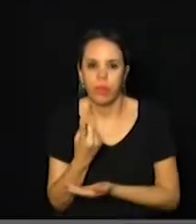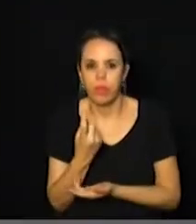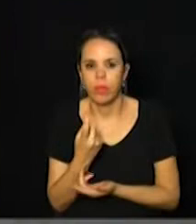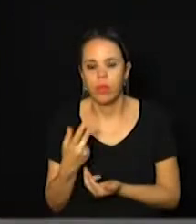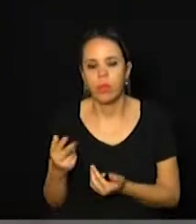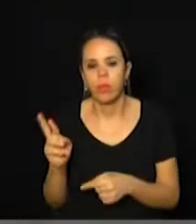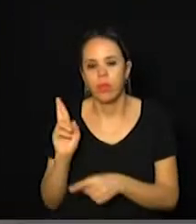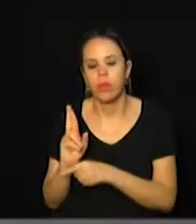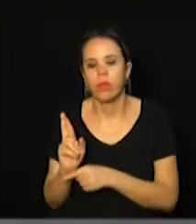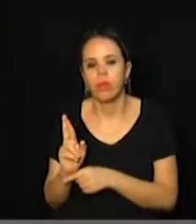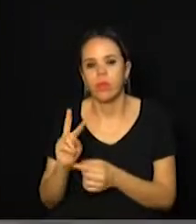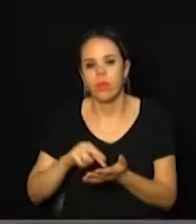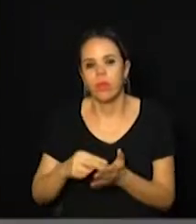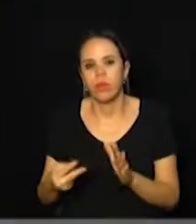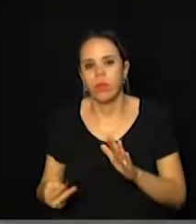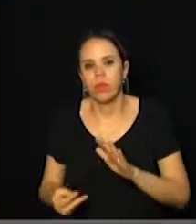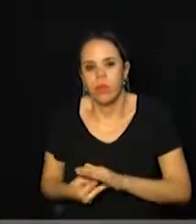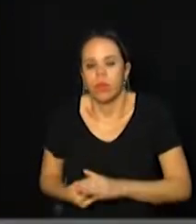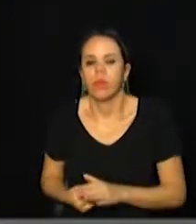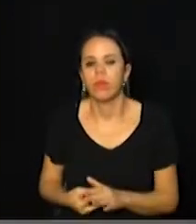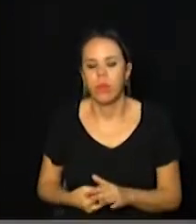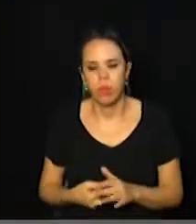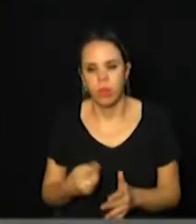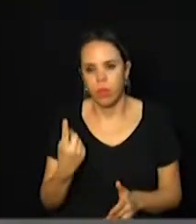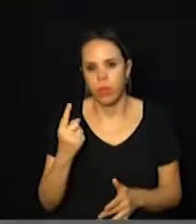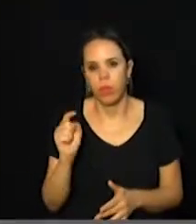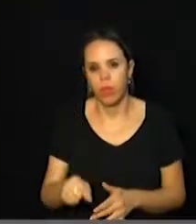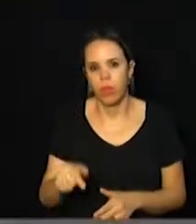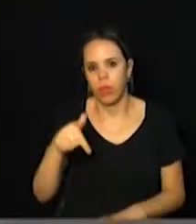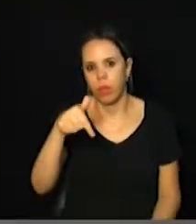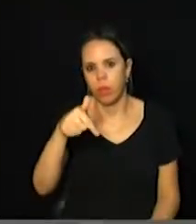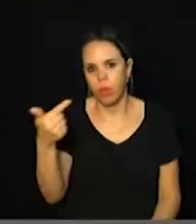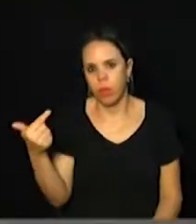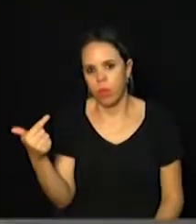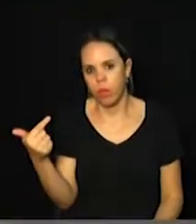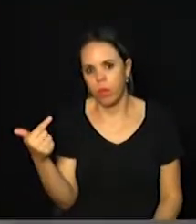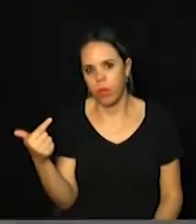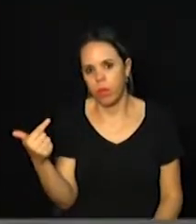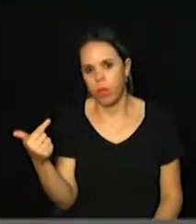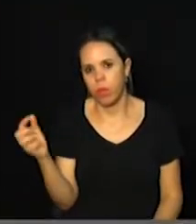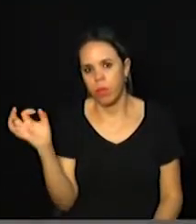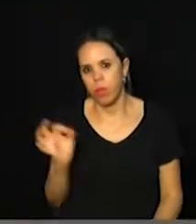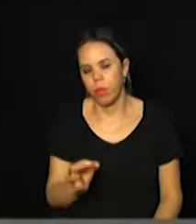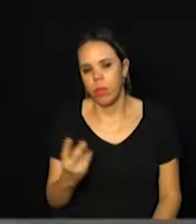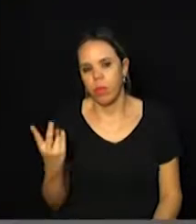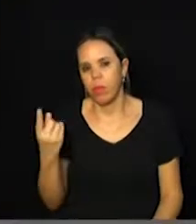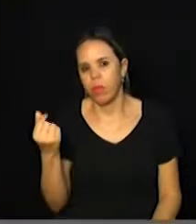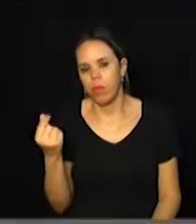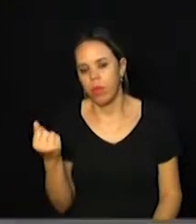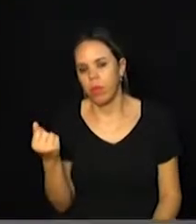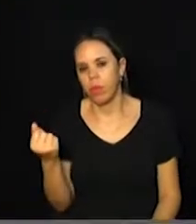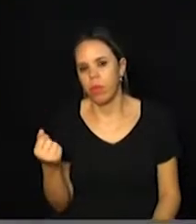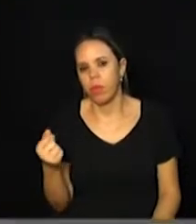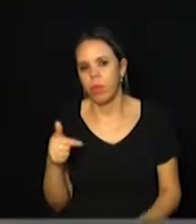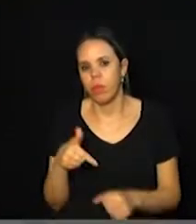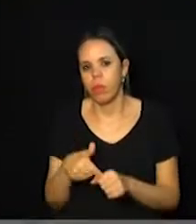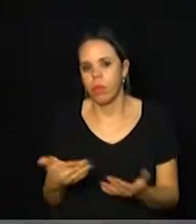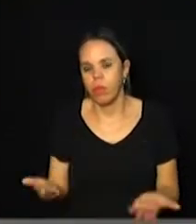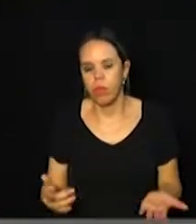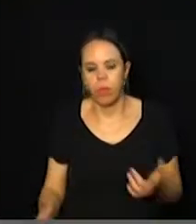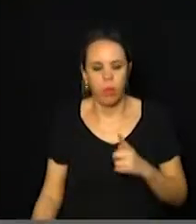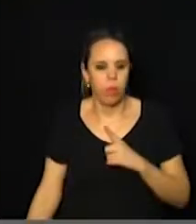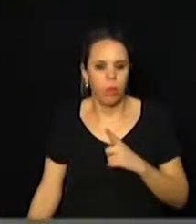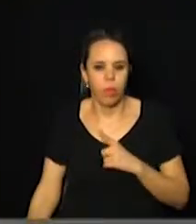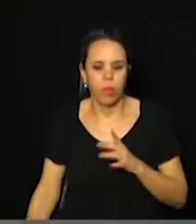petista representa O Retorno de um ponto 7275 por cento do preço da gasolina isso nós temos agora com